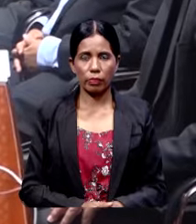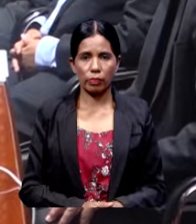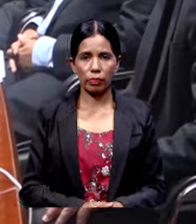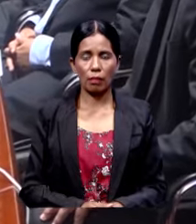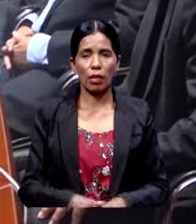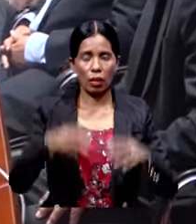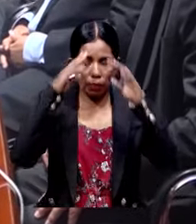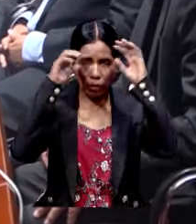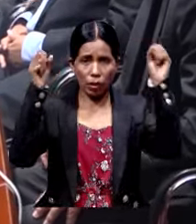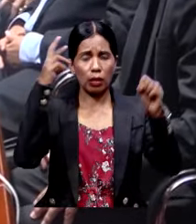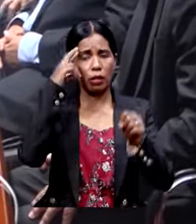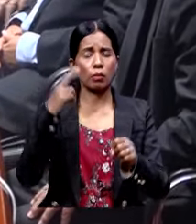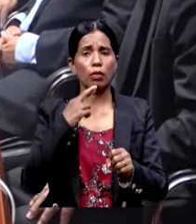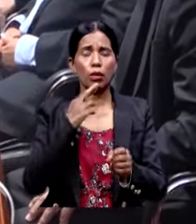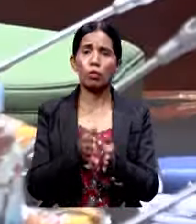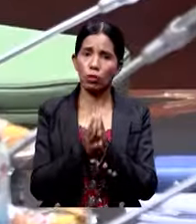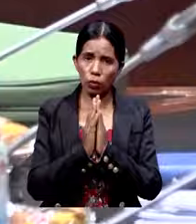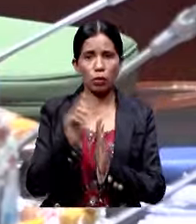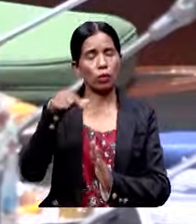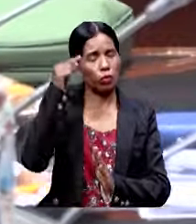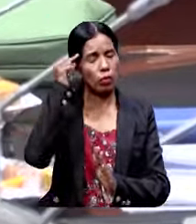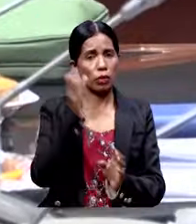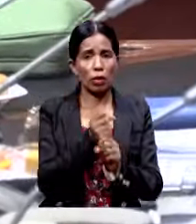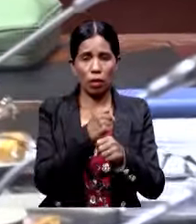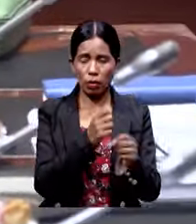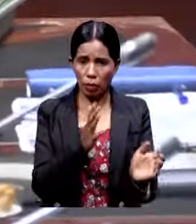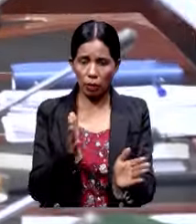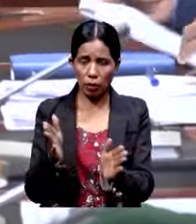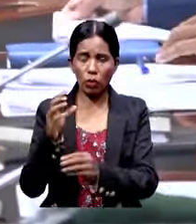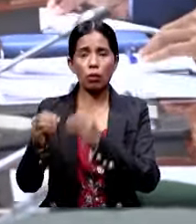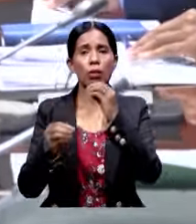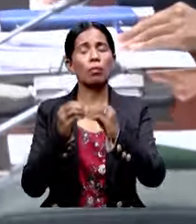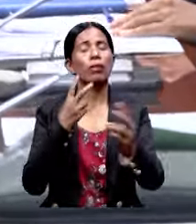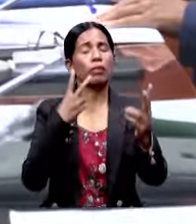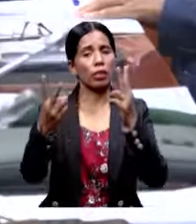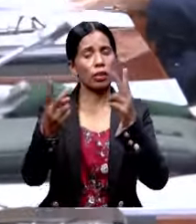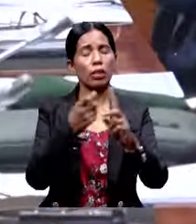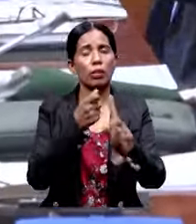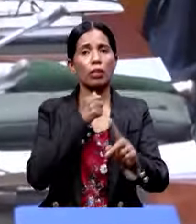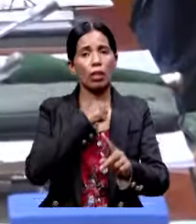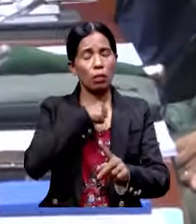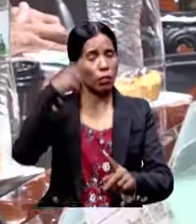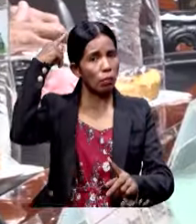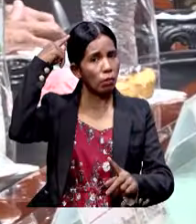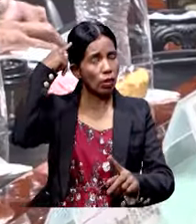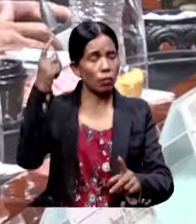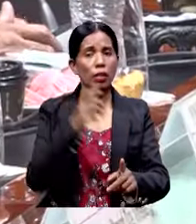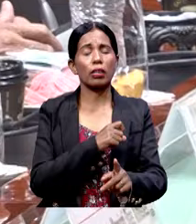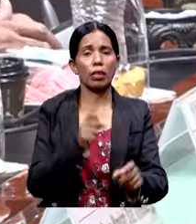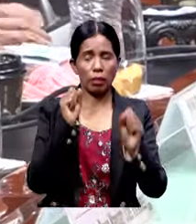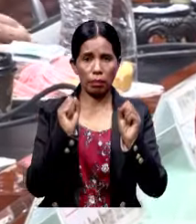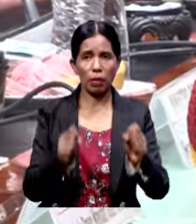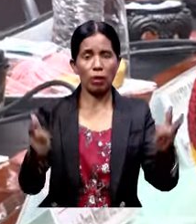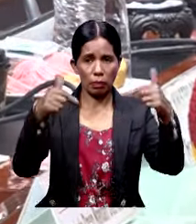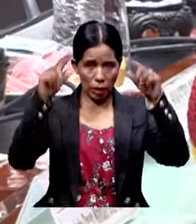Presidente da República, Zera Muzorta, russo governo ato ralo preparação, relaciona a visita, russo santo Papa Francisco nhe nebe confirmar ona, sem